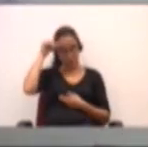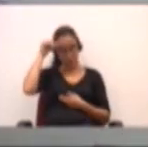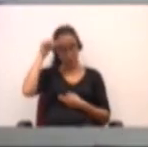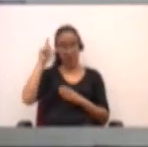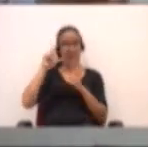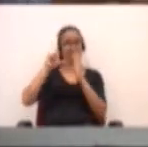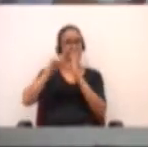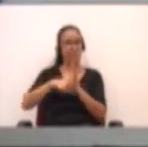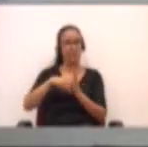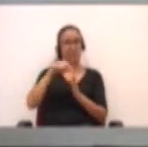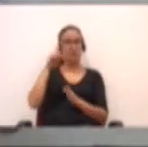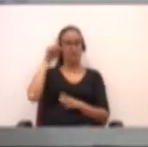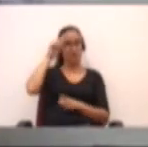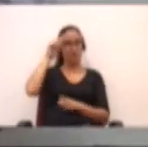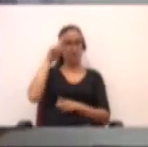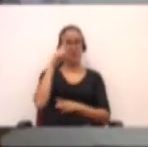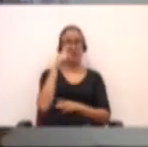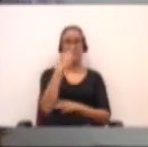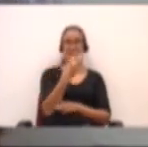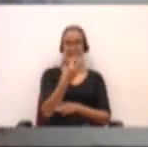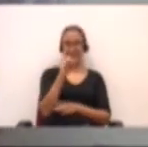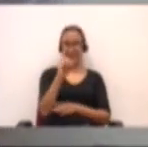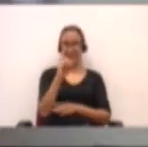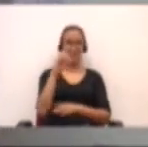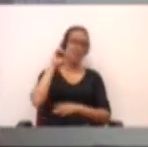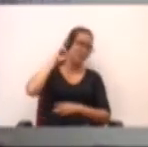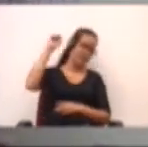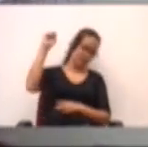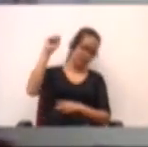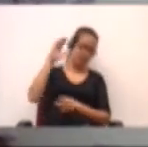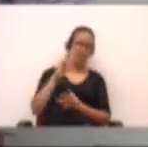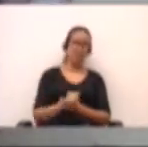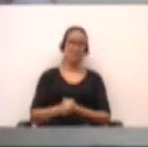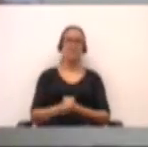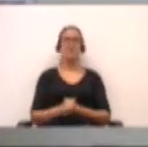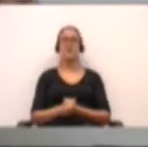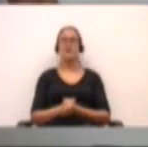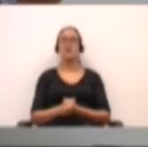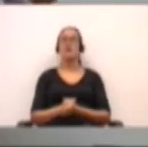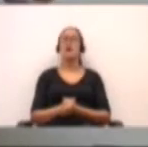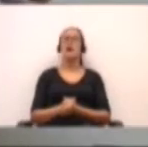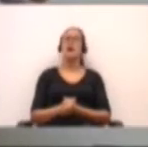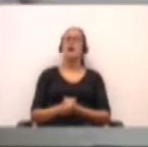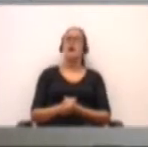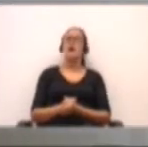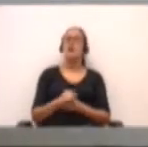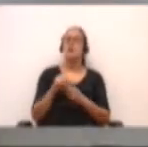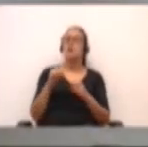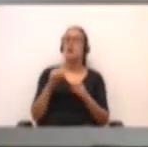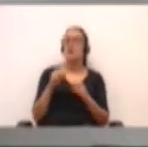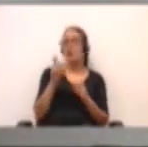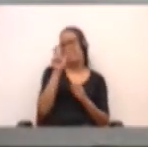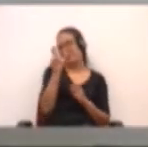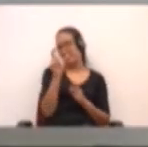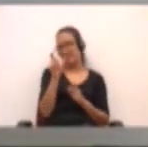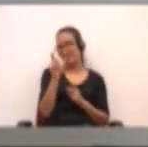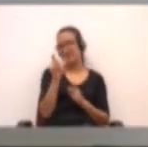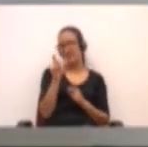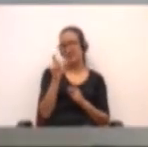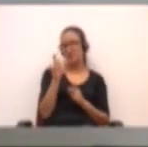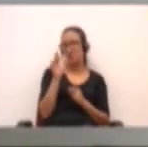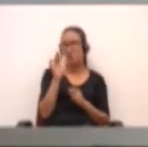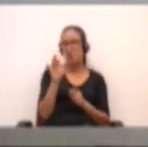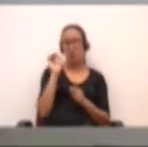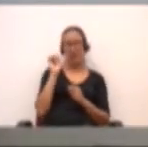o dia 30 de abril, assumir os PAs da cidade. O termo tocar, a gente se usa quando algo não vai